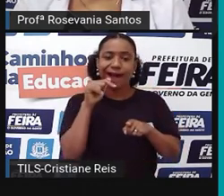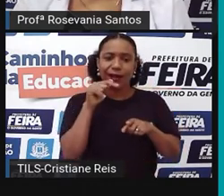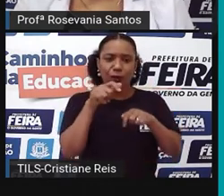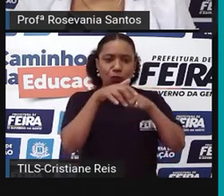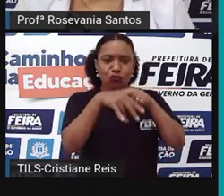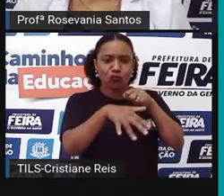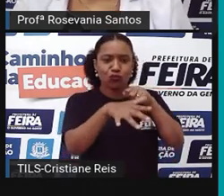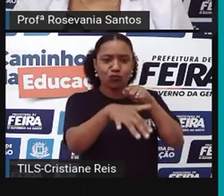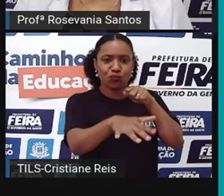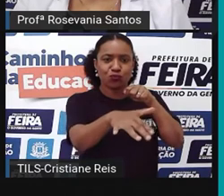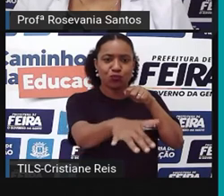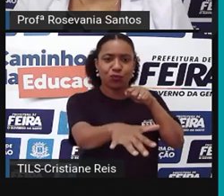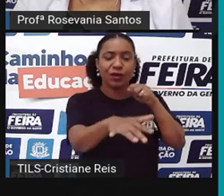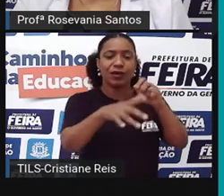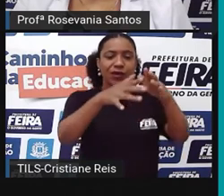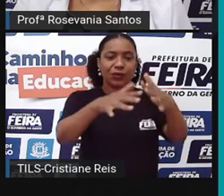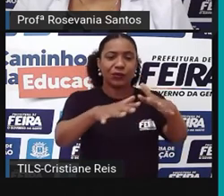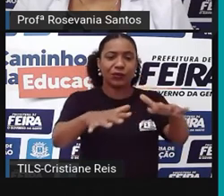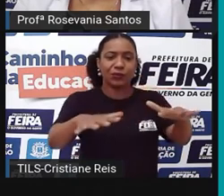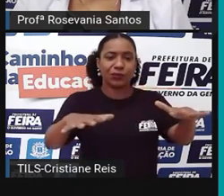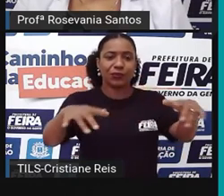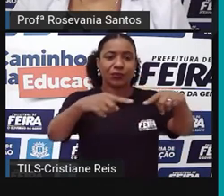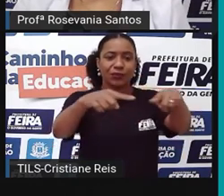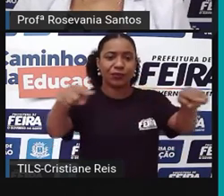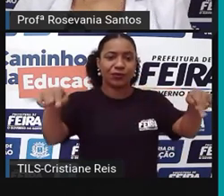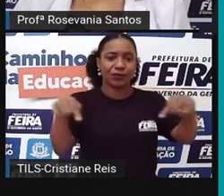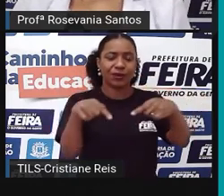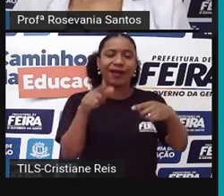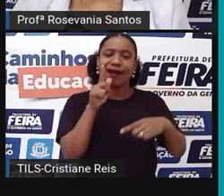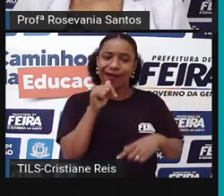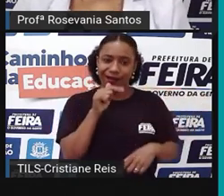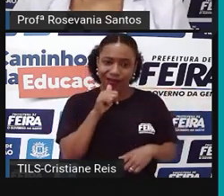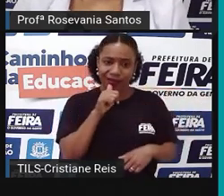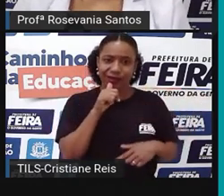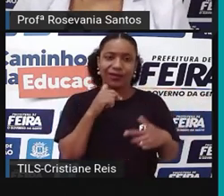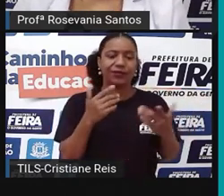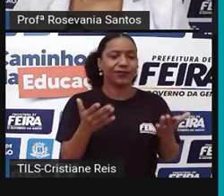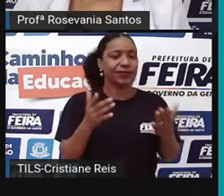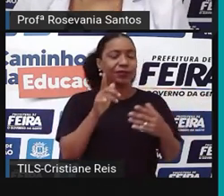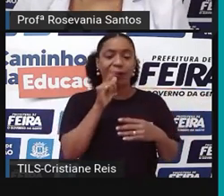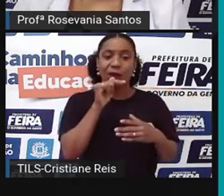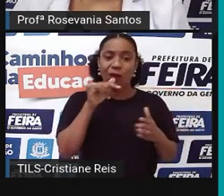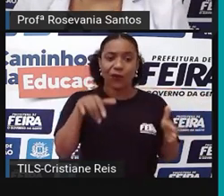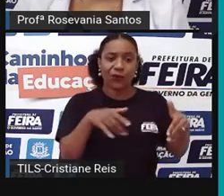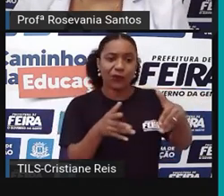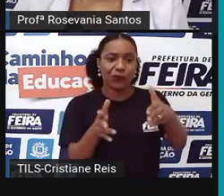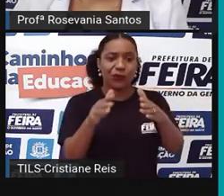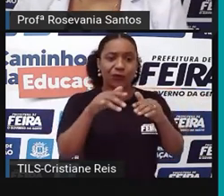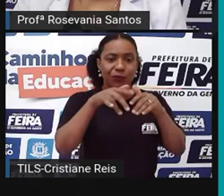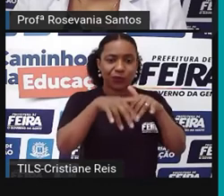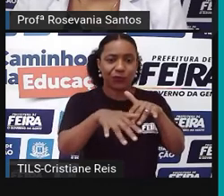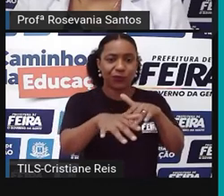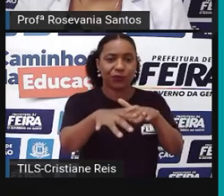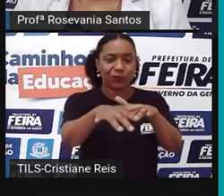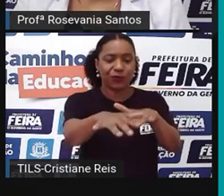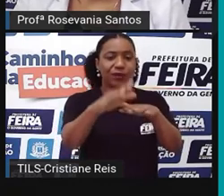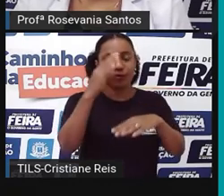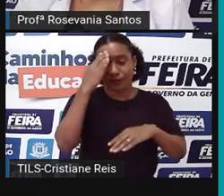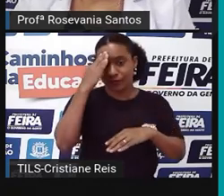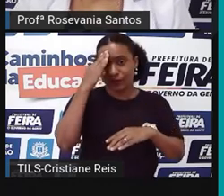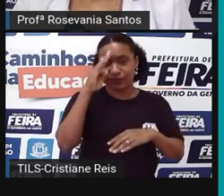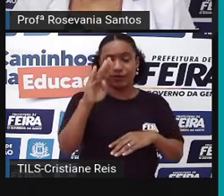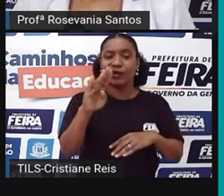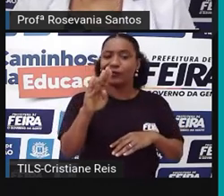essa bacia Platina, né, já está, né? É, um pouco mais os rios principais, né, que compõem essa bacia, a gente já tem